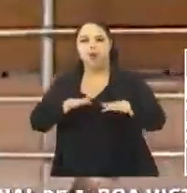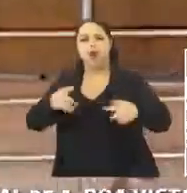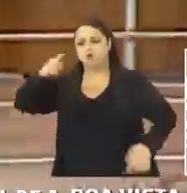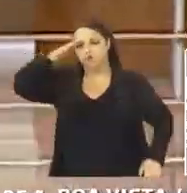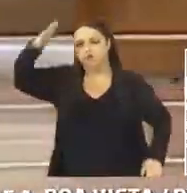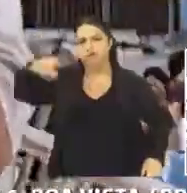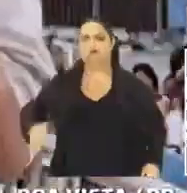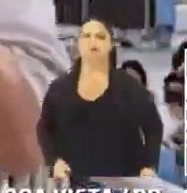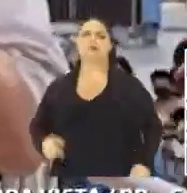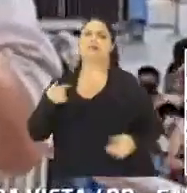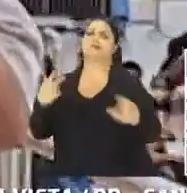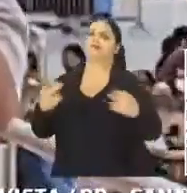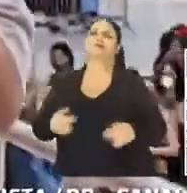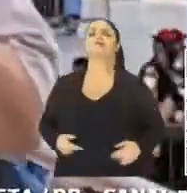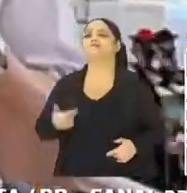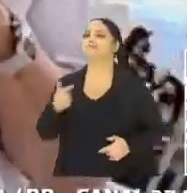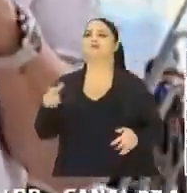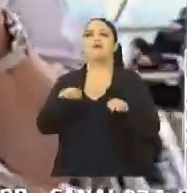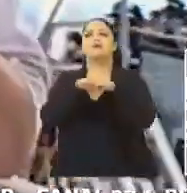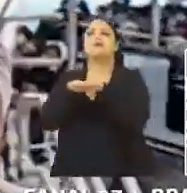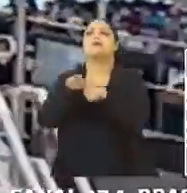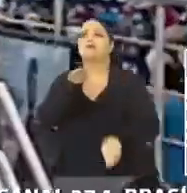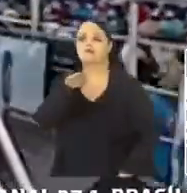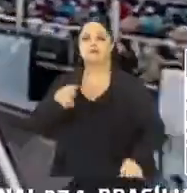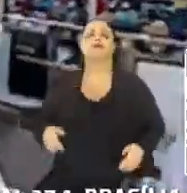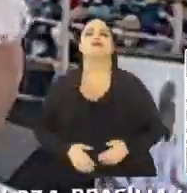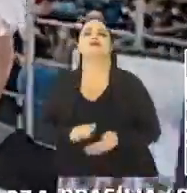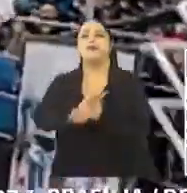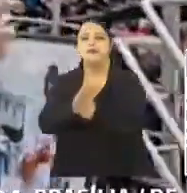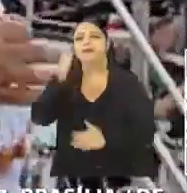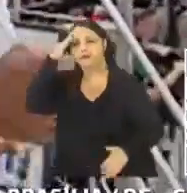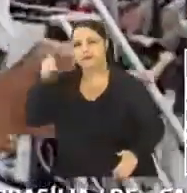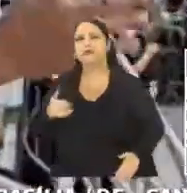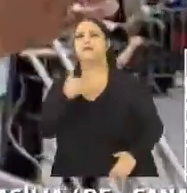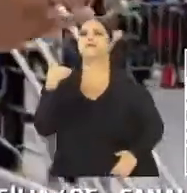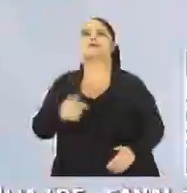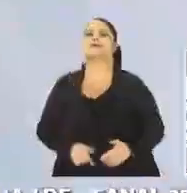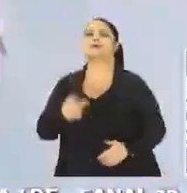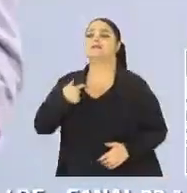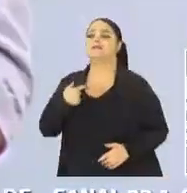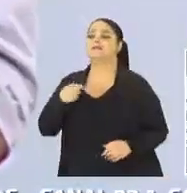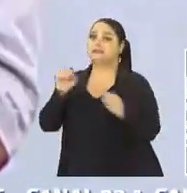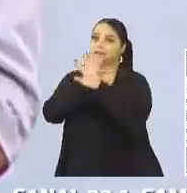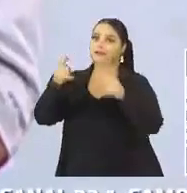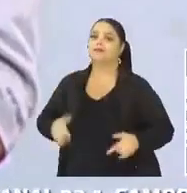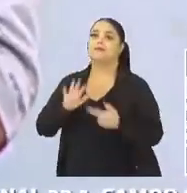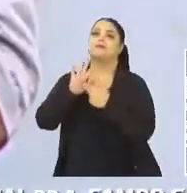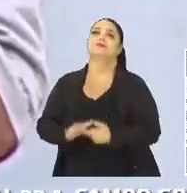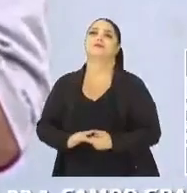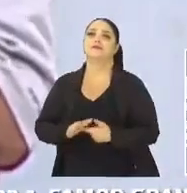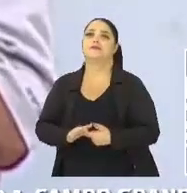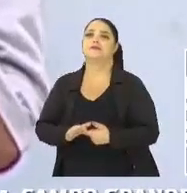e sem os mesmos recursos, sabendo que ia ser massacrado, Isso é uma clara demonstração